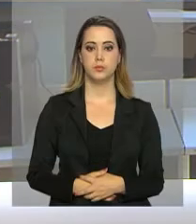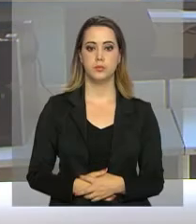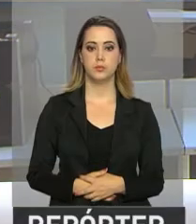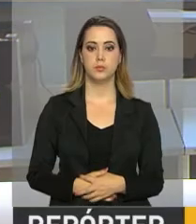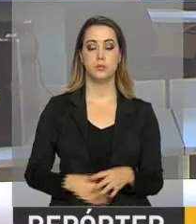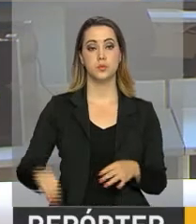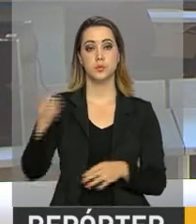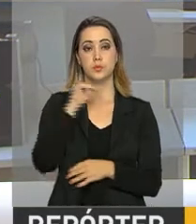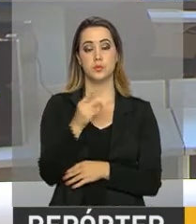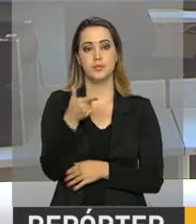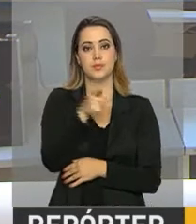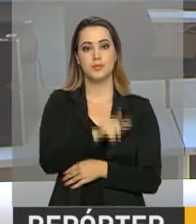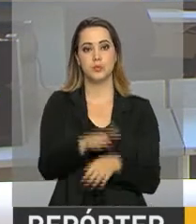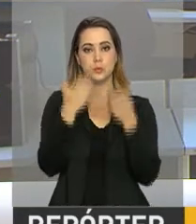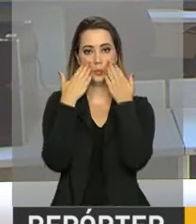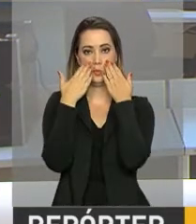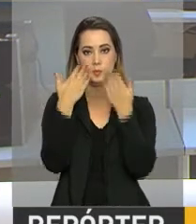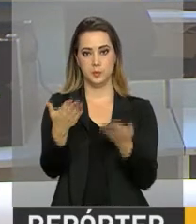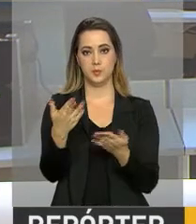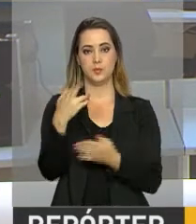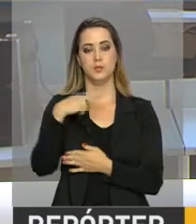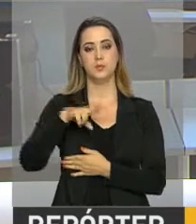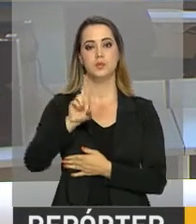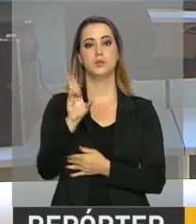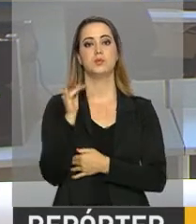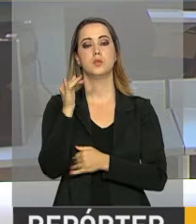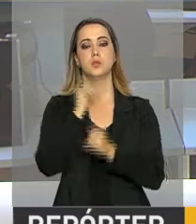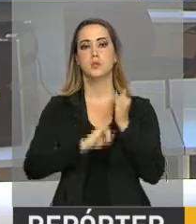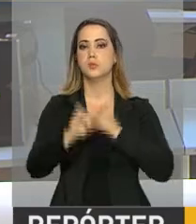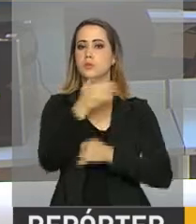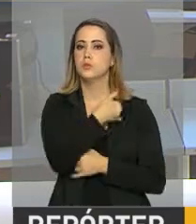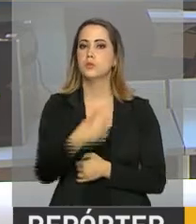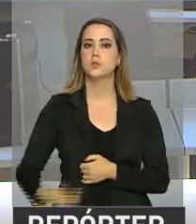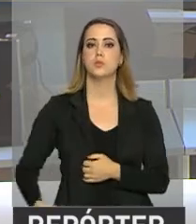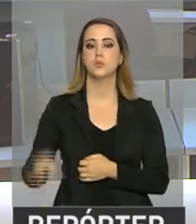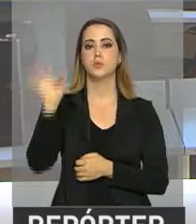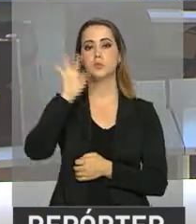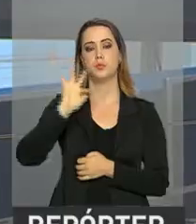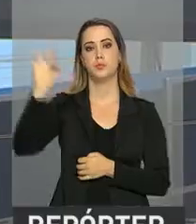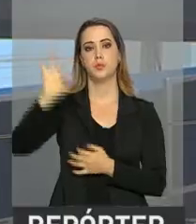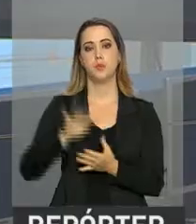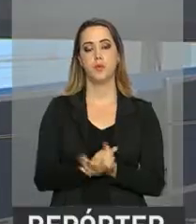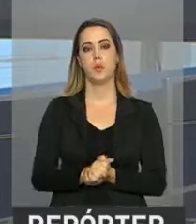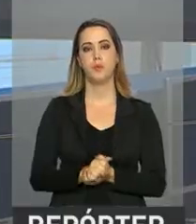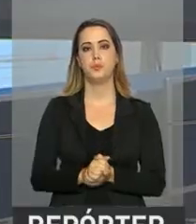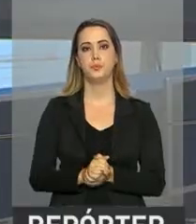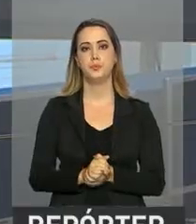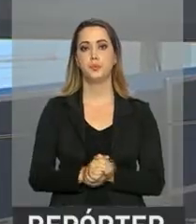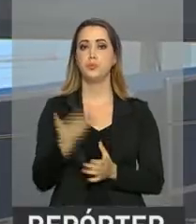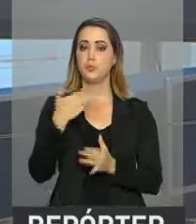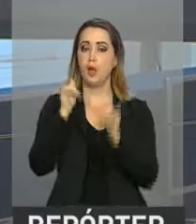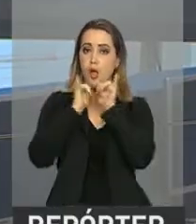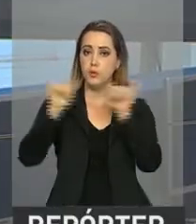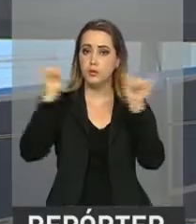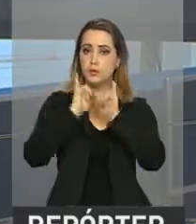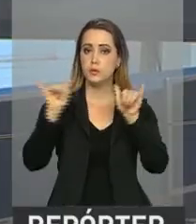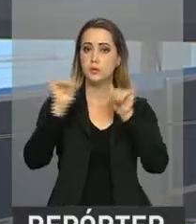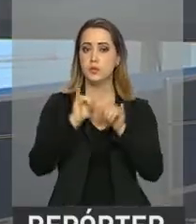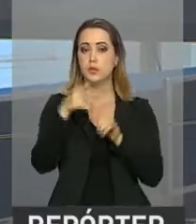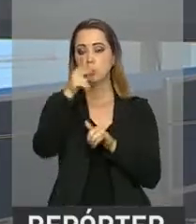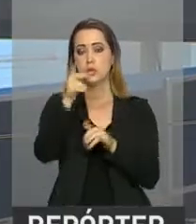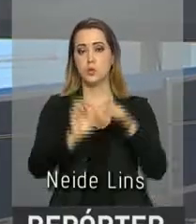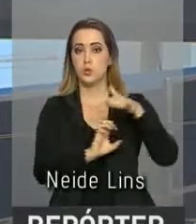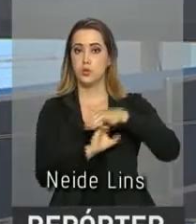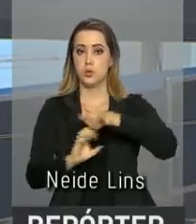lá estamos de volta com o repórter nbr as notícias do governo federal a promessa de comerciantes de todo o país